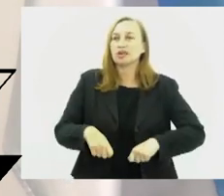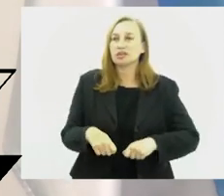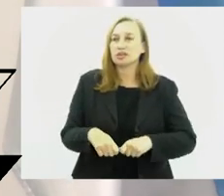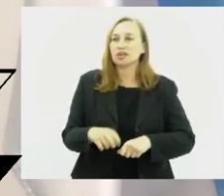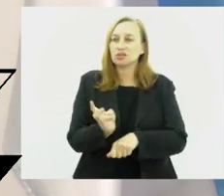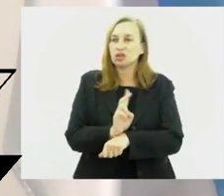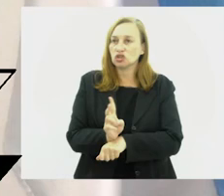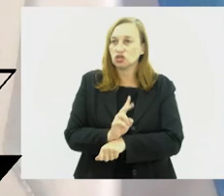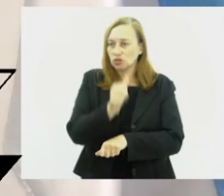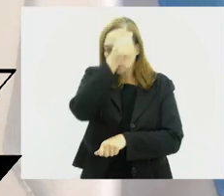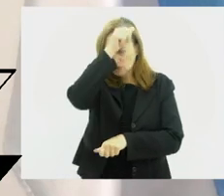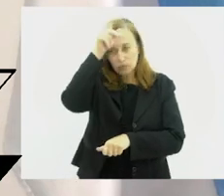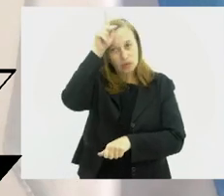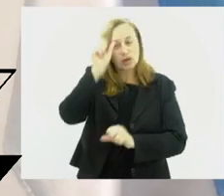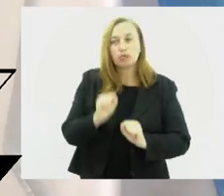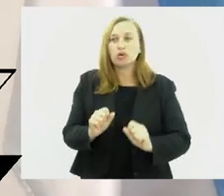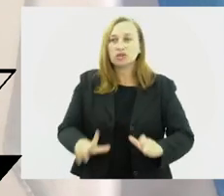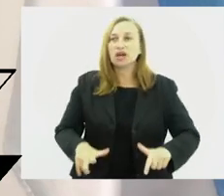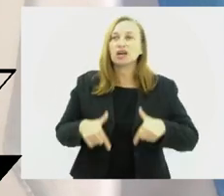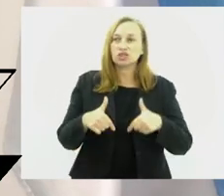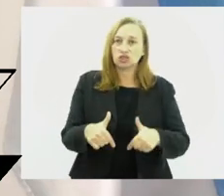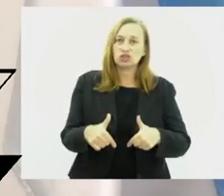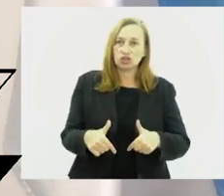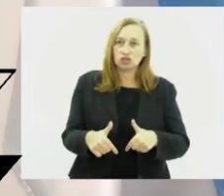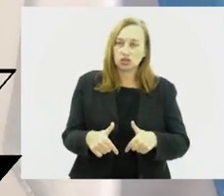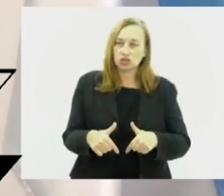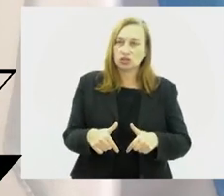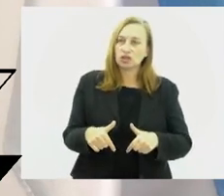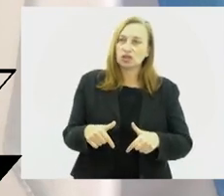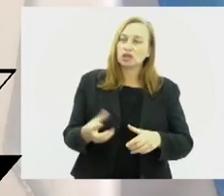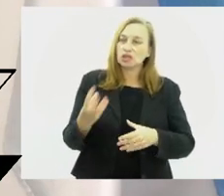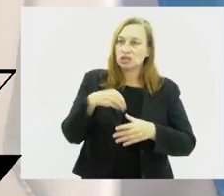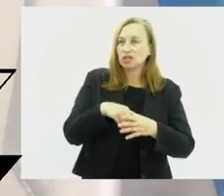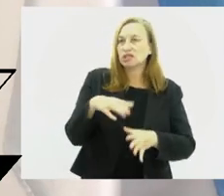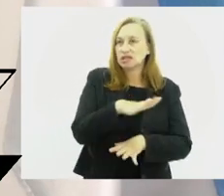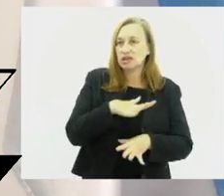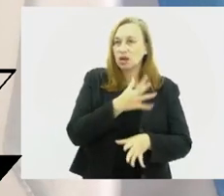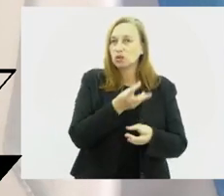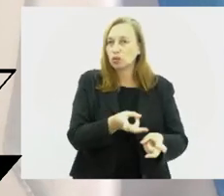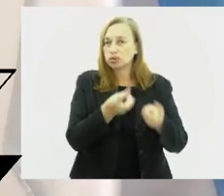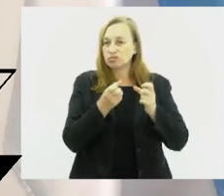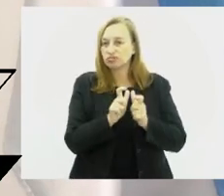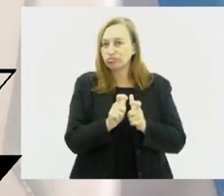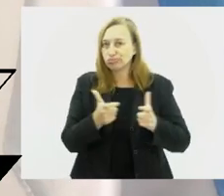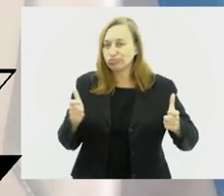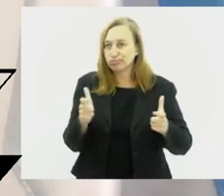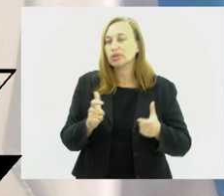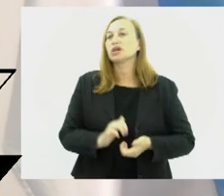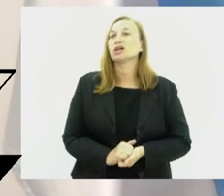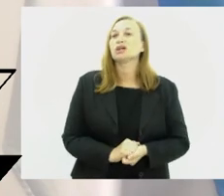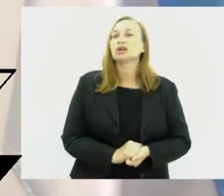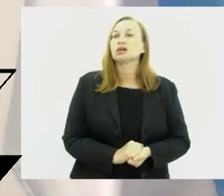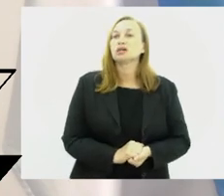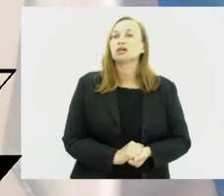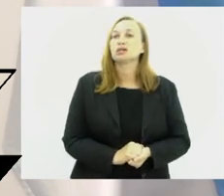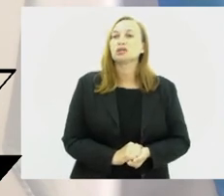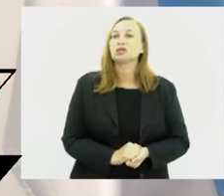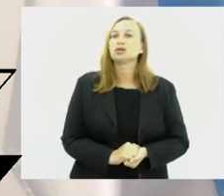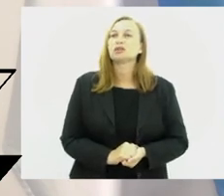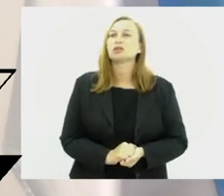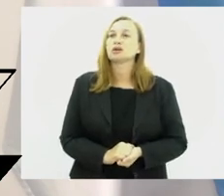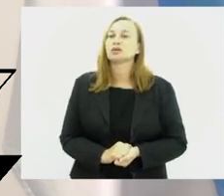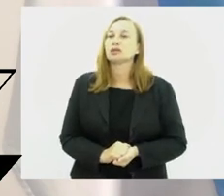públicos que possam atuar dentro desse cenário que a gente está observando crescente. Fica aqui